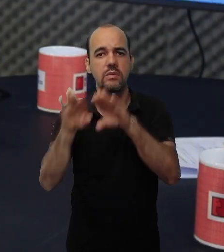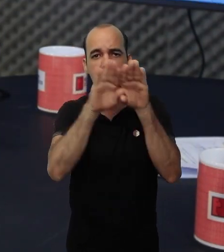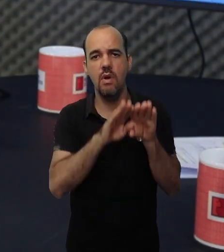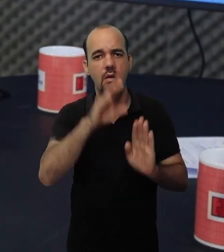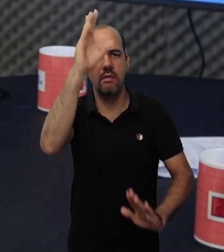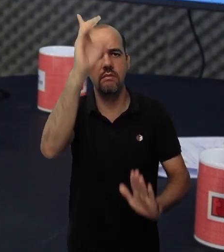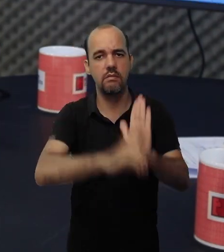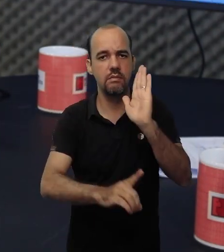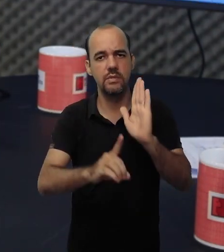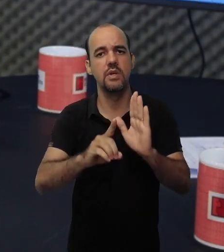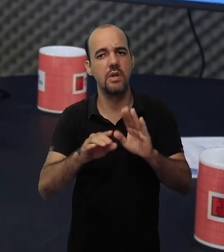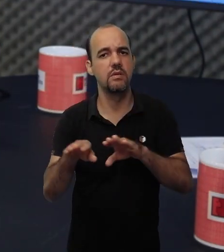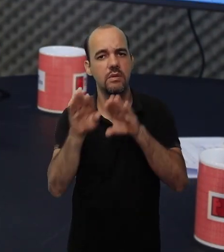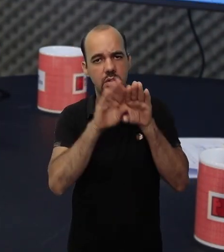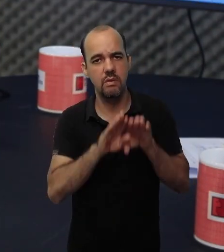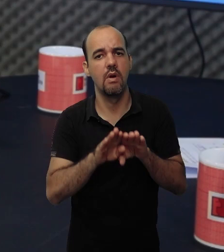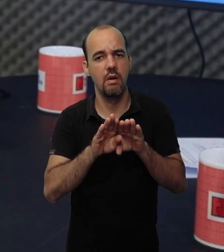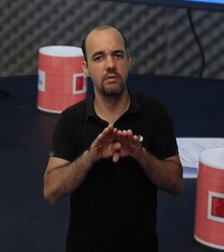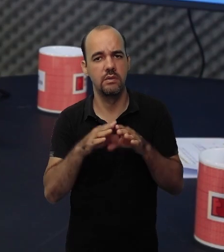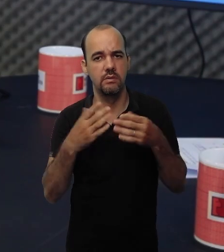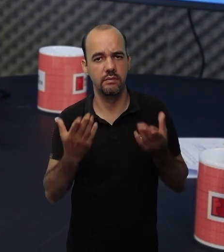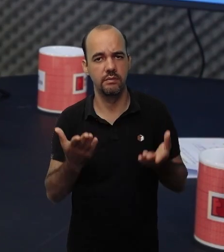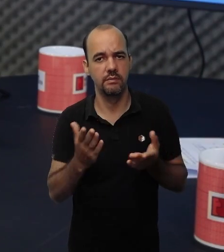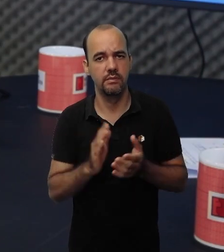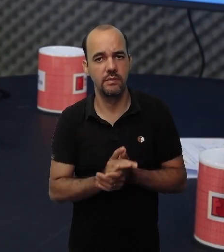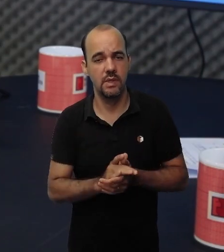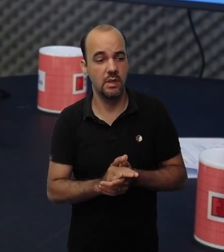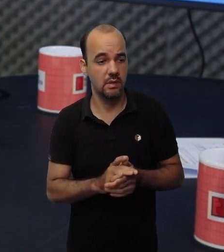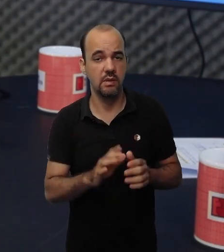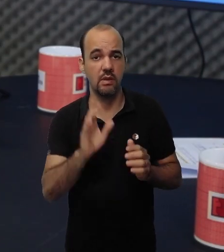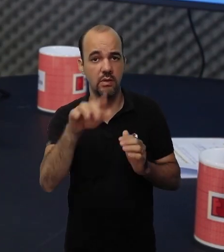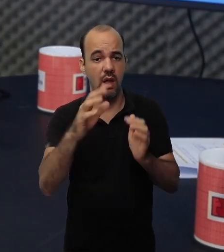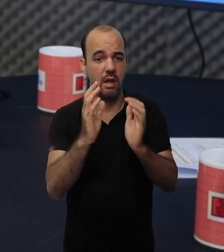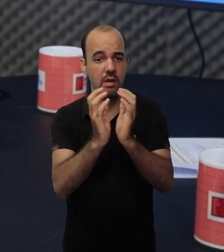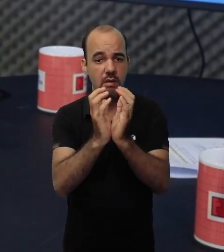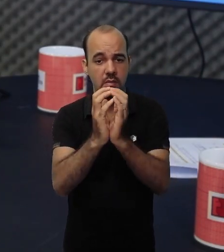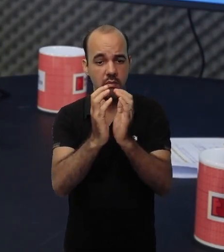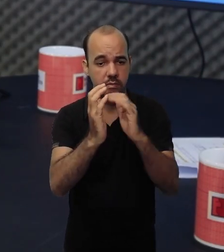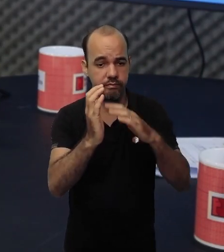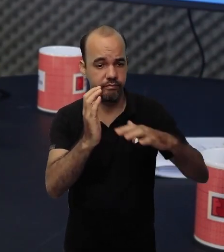eles também têm chance, ainda mais a gente que está na região metropolitana norte, que é uma região de